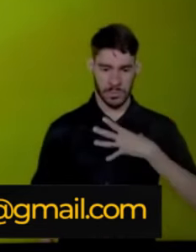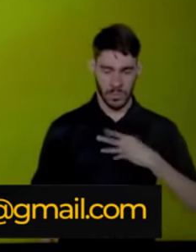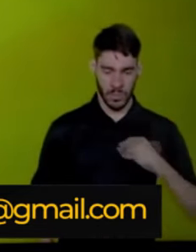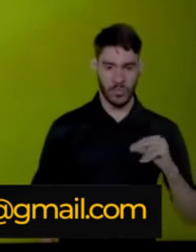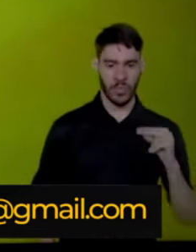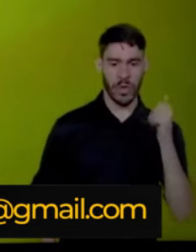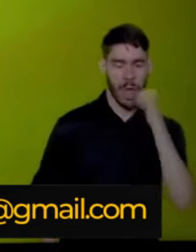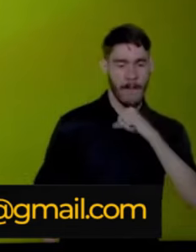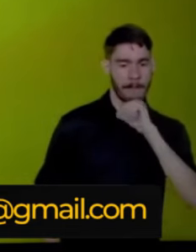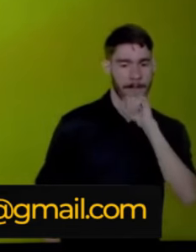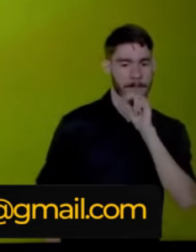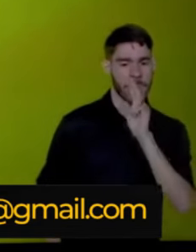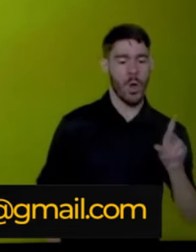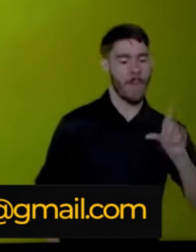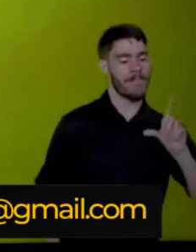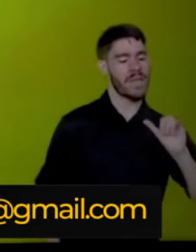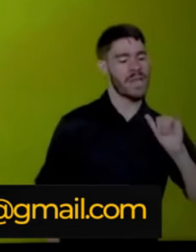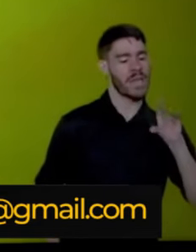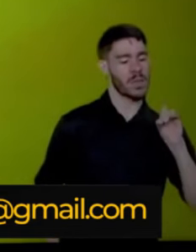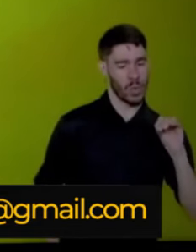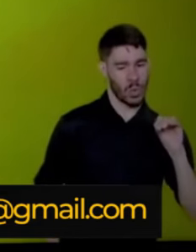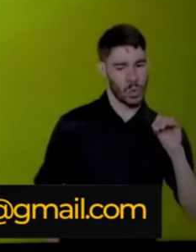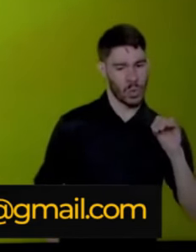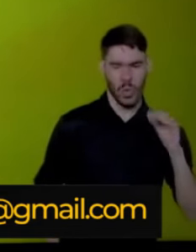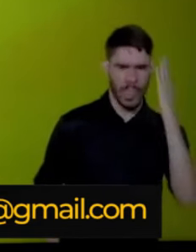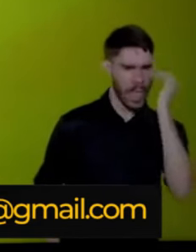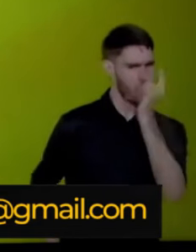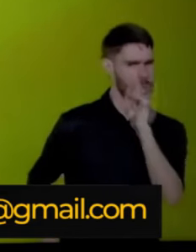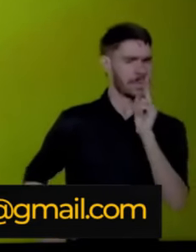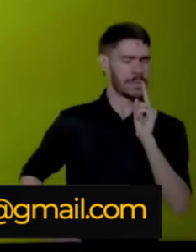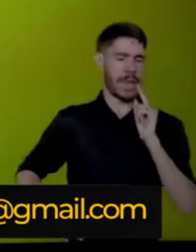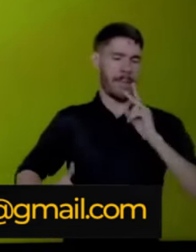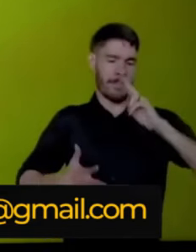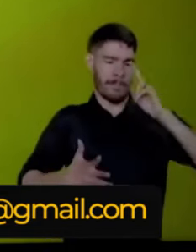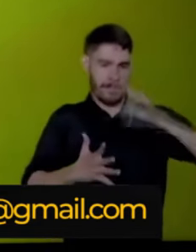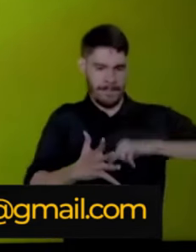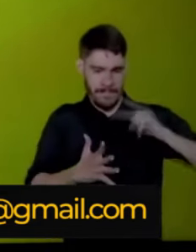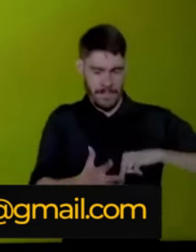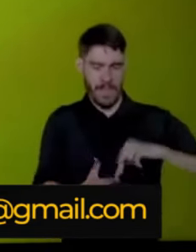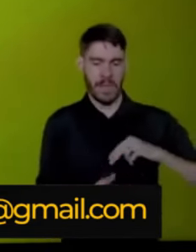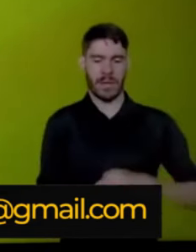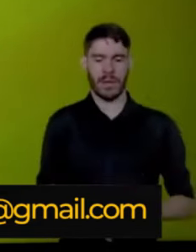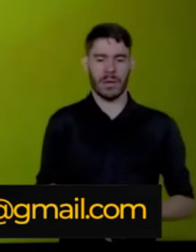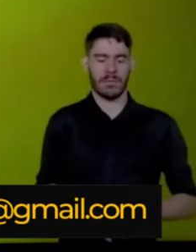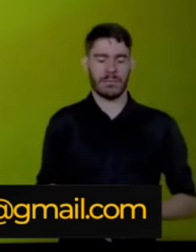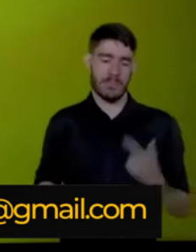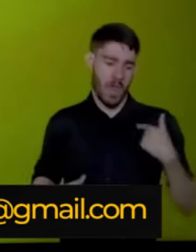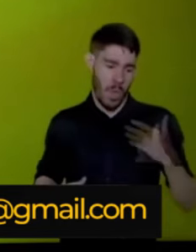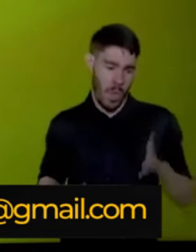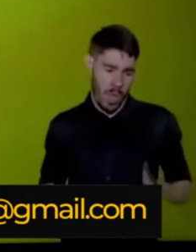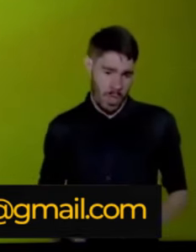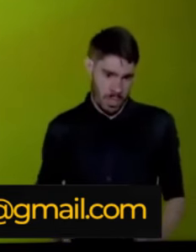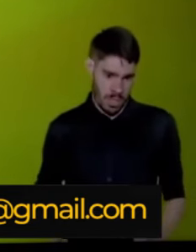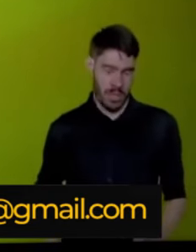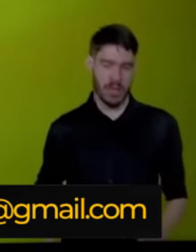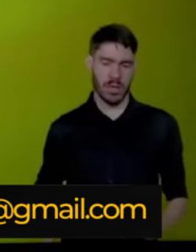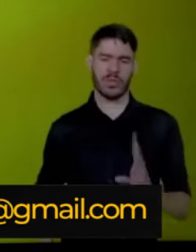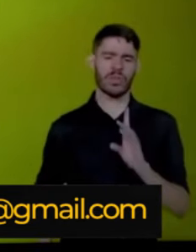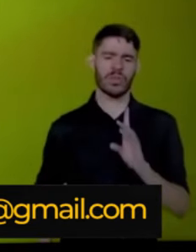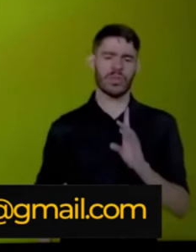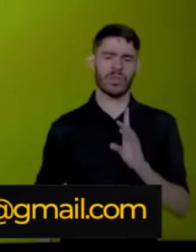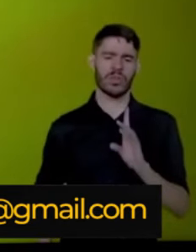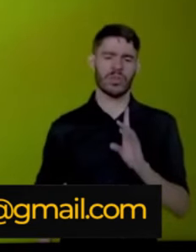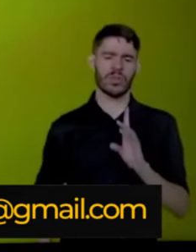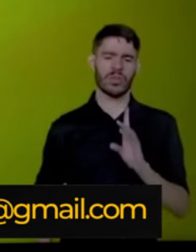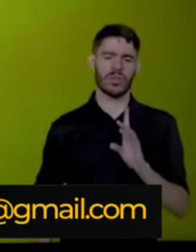Lindu que nasceu e morreu analfabeta que me colocou no mundo dia 27 de